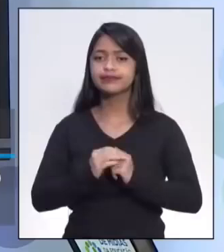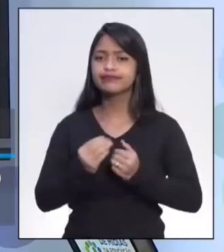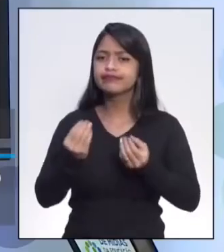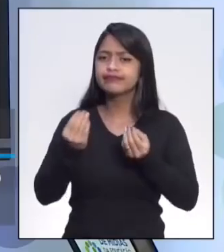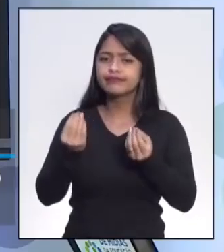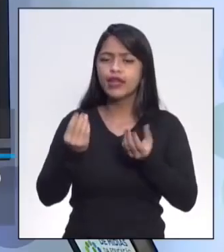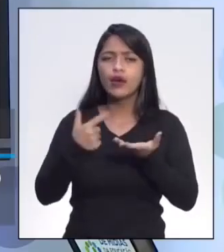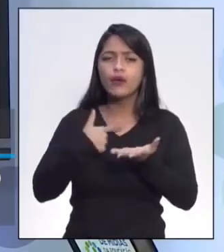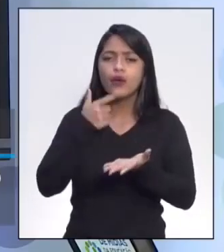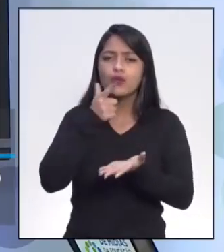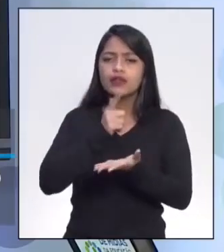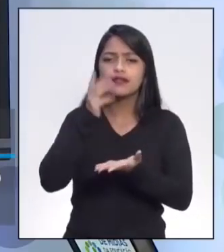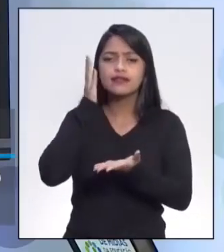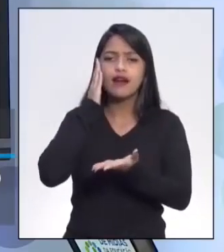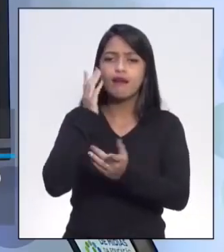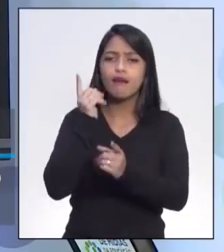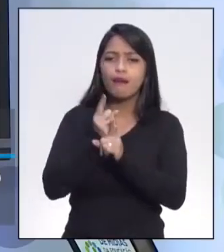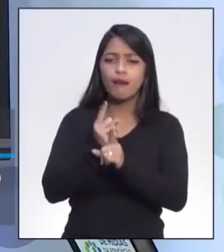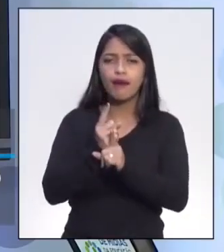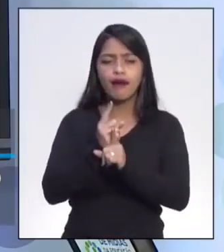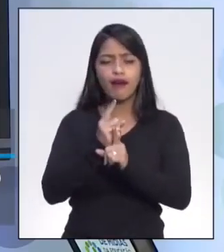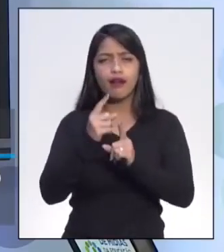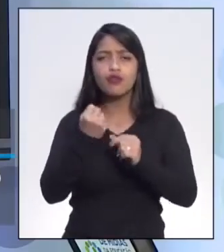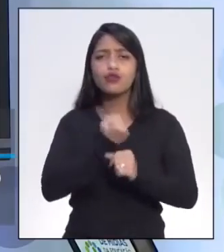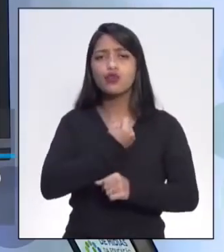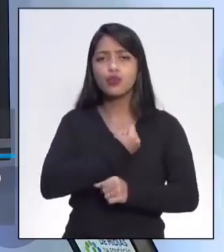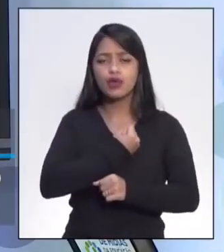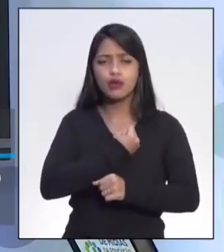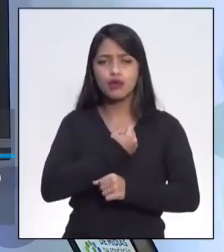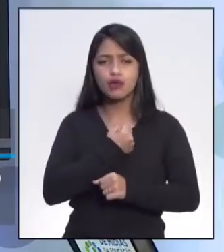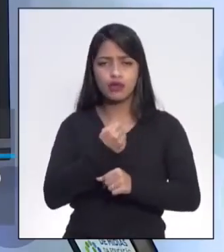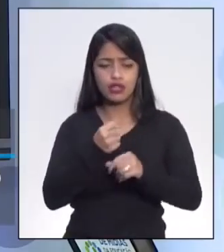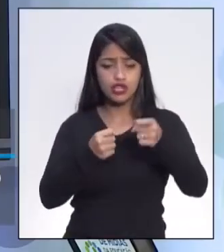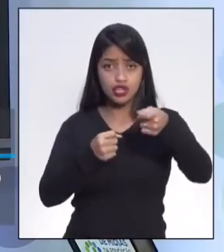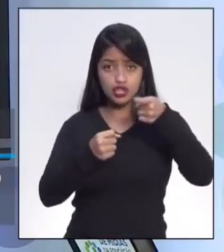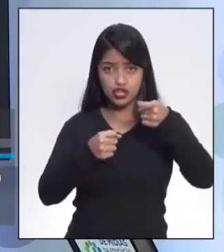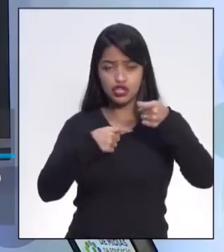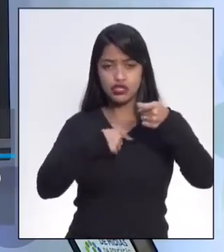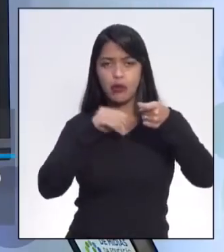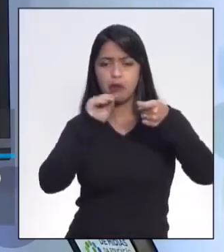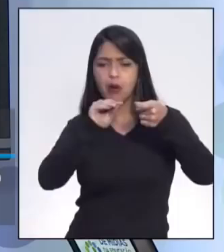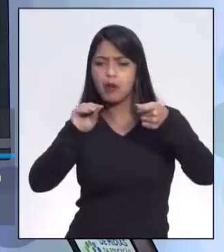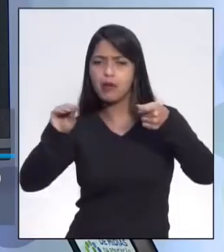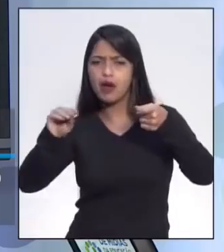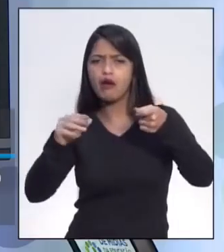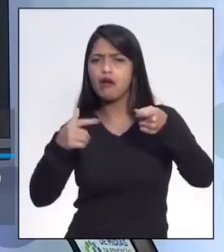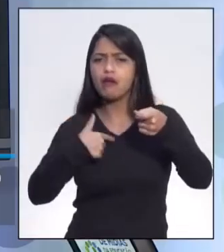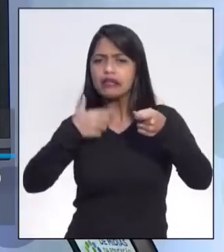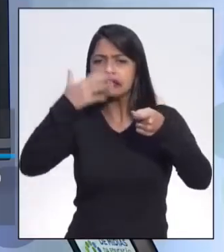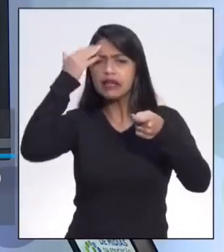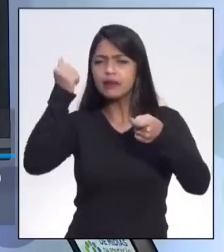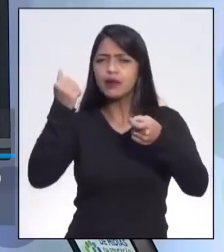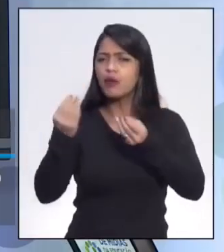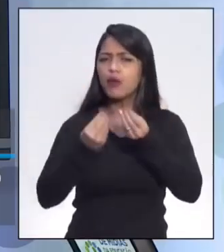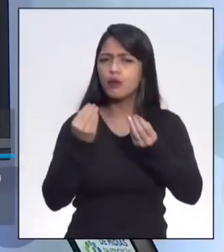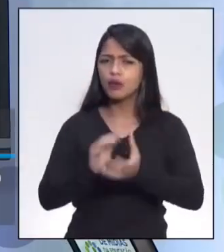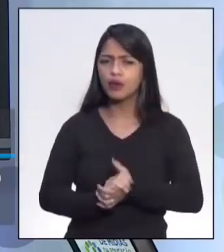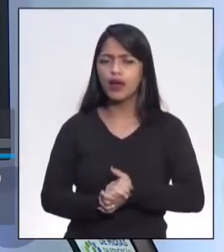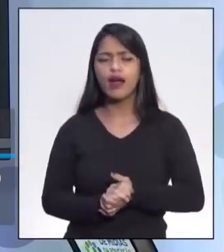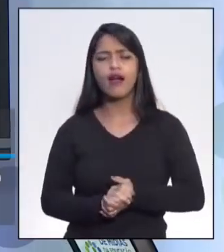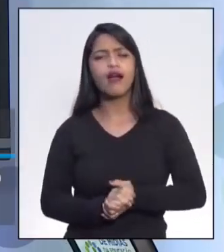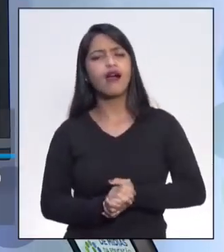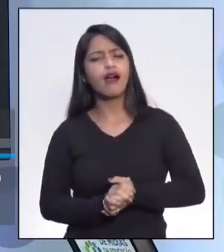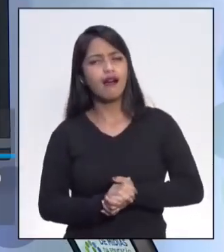quais são os valores que eu vou colocar embaixo do x? E o embaixo do x, eu acredito que está falando